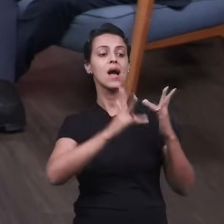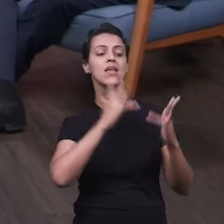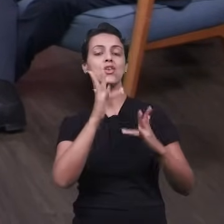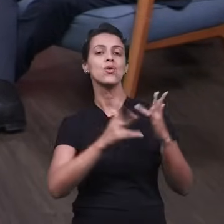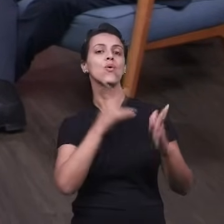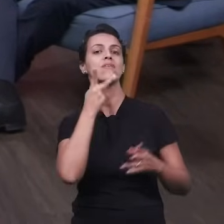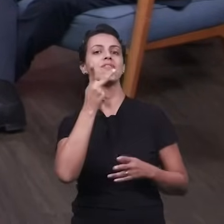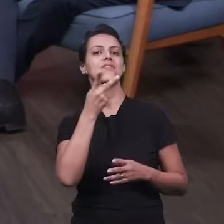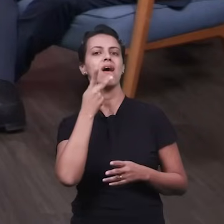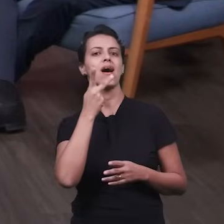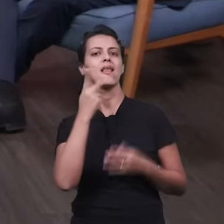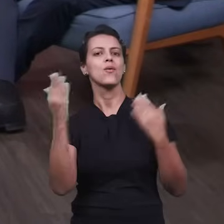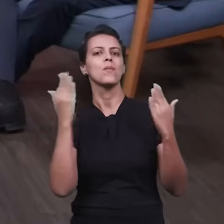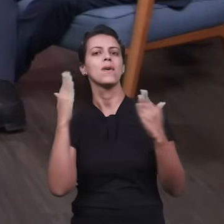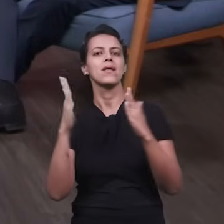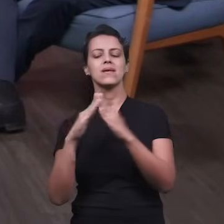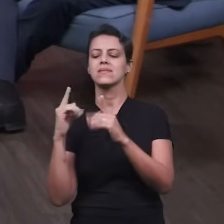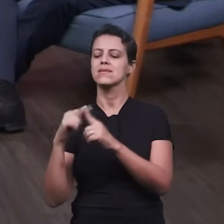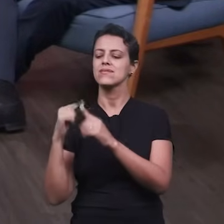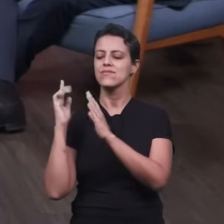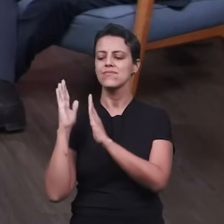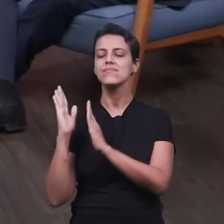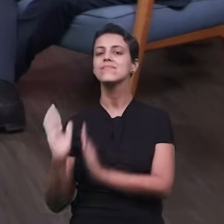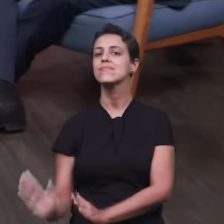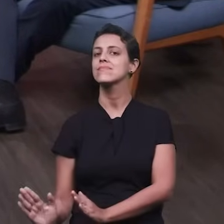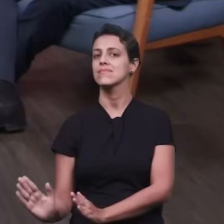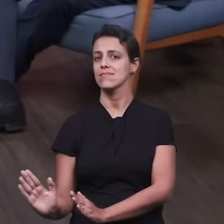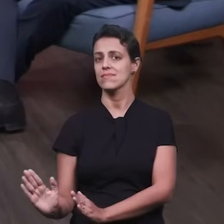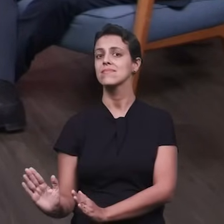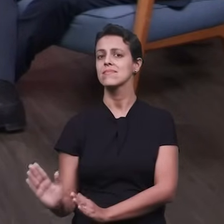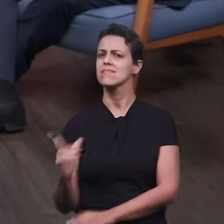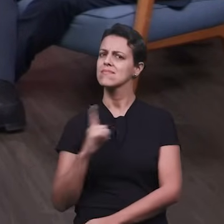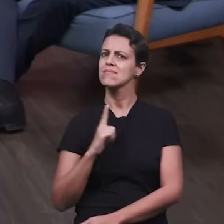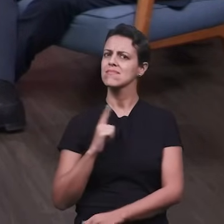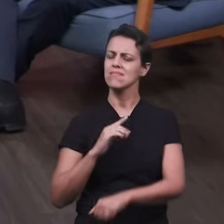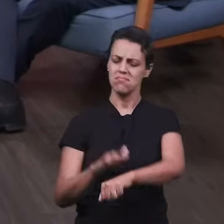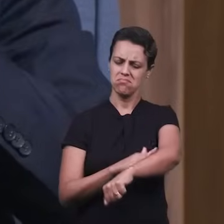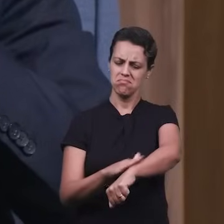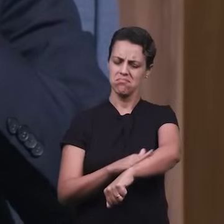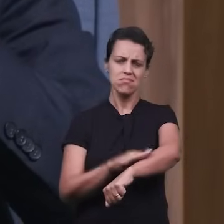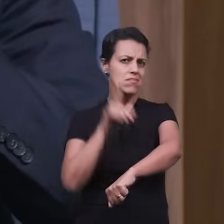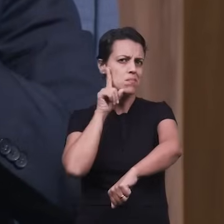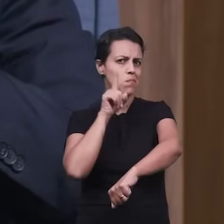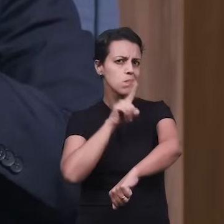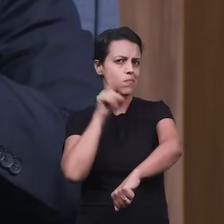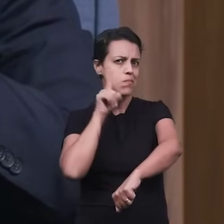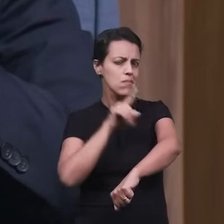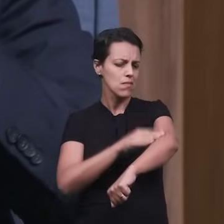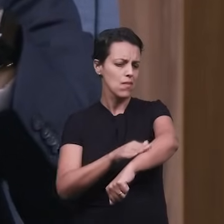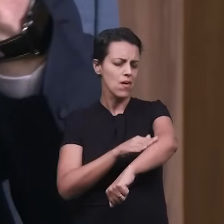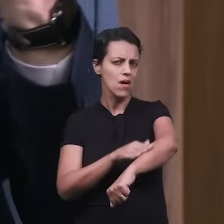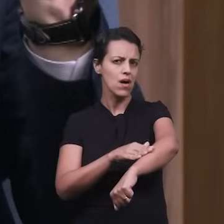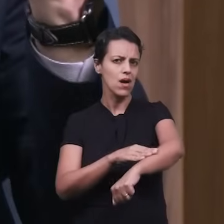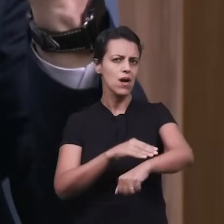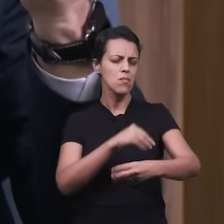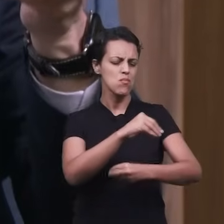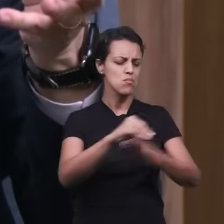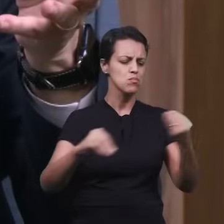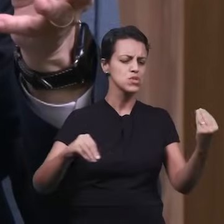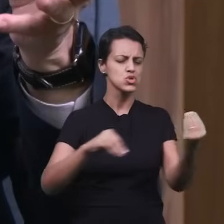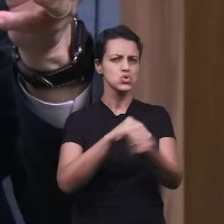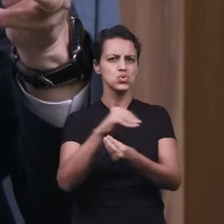Sim. Profeticamente, a igreja fiel. Ao aspecto claro da cor, mostrando a miscigenação